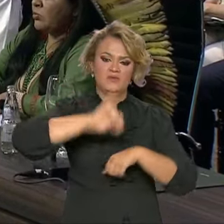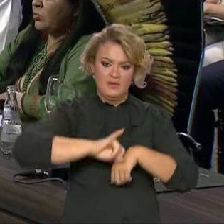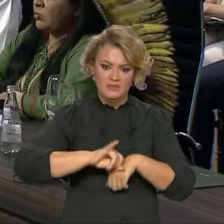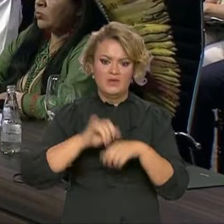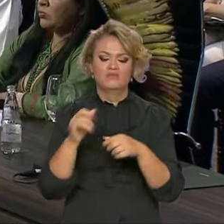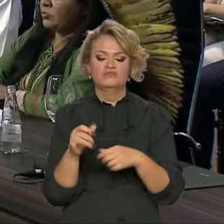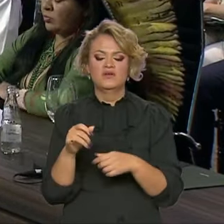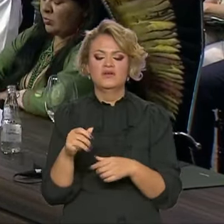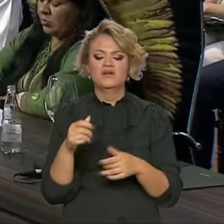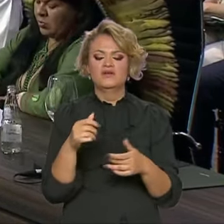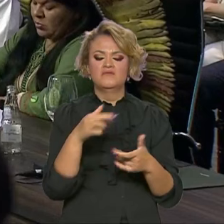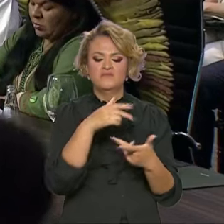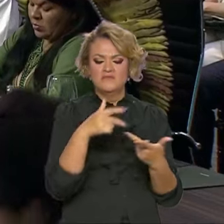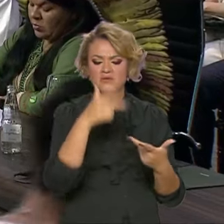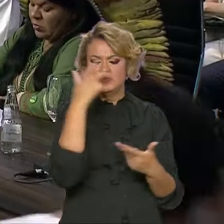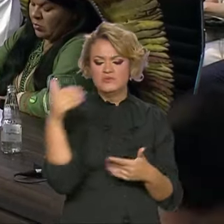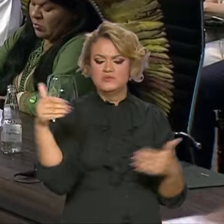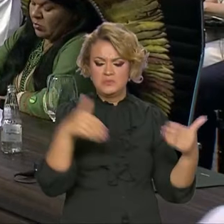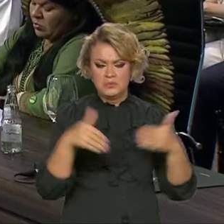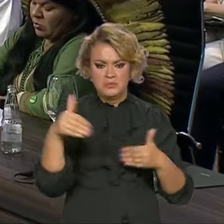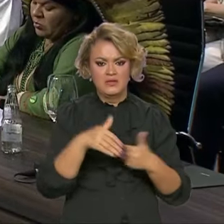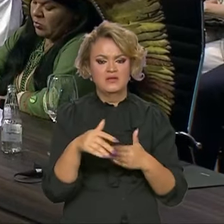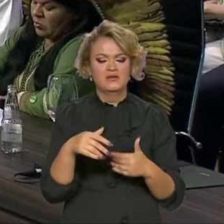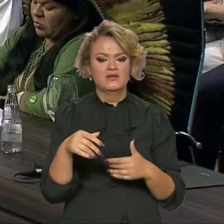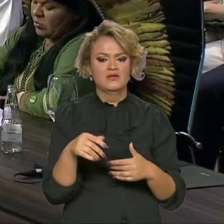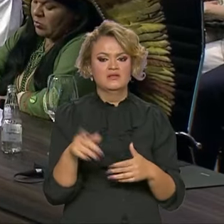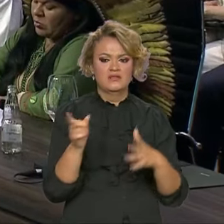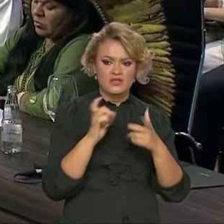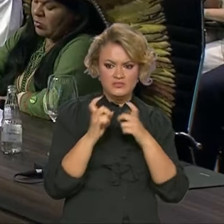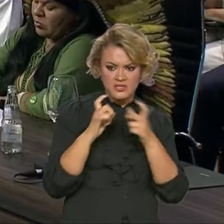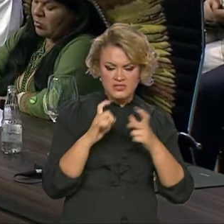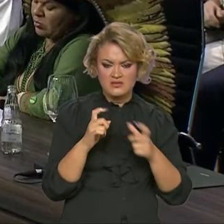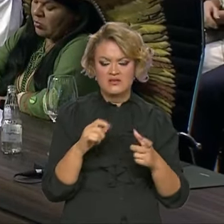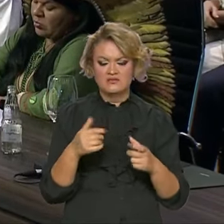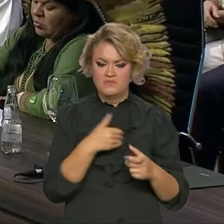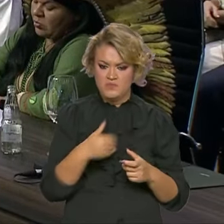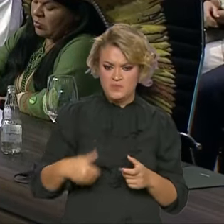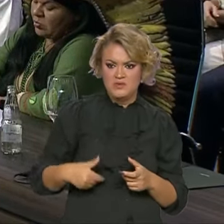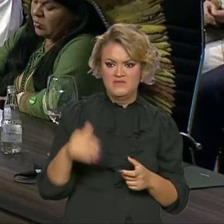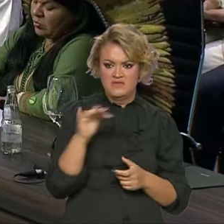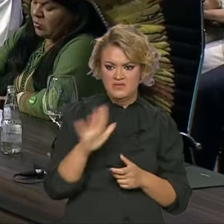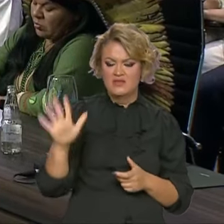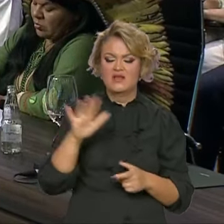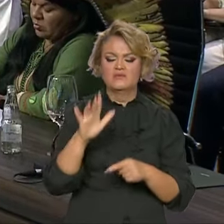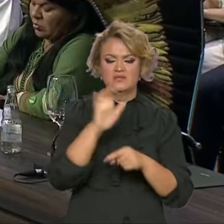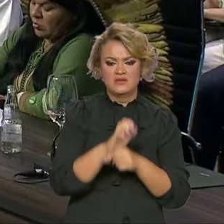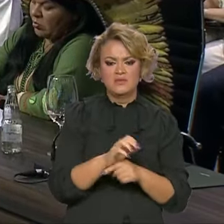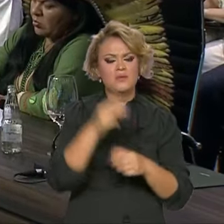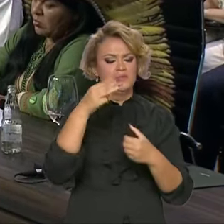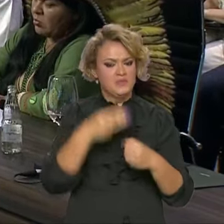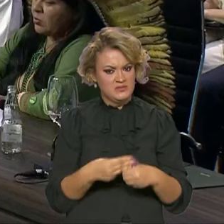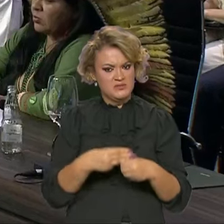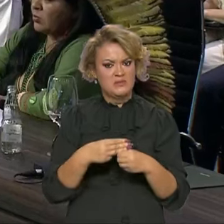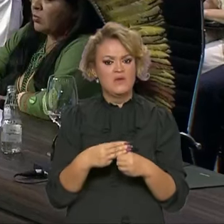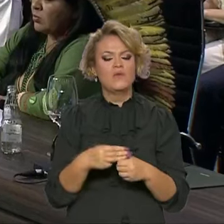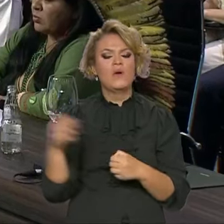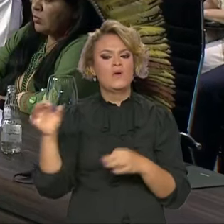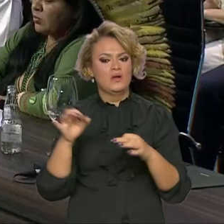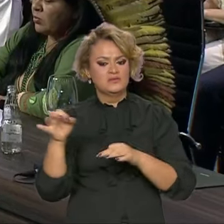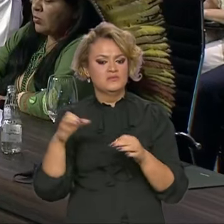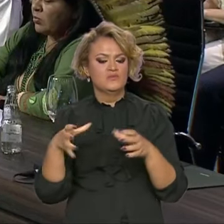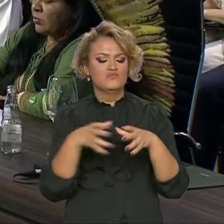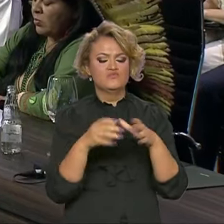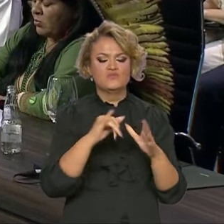capital, diversos dirigentes de órgãos públicos da administração pública federal, estadual e municipal,